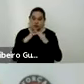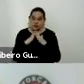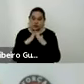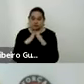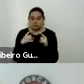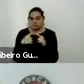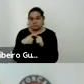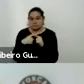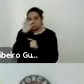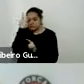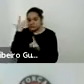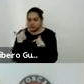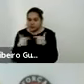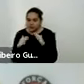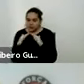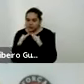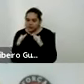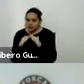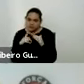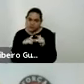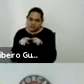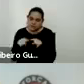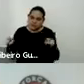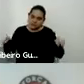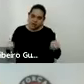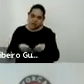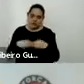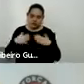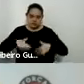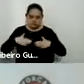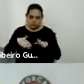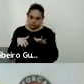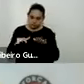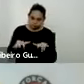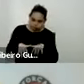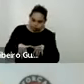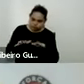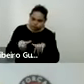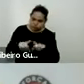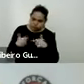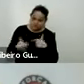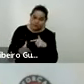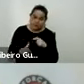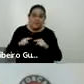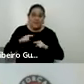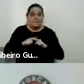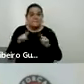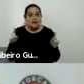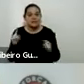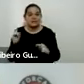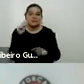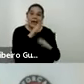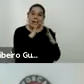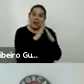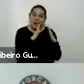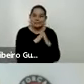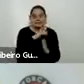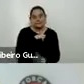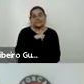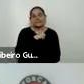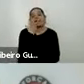e está lá na sala dela tranquila. E quando ela vem para casa, muitas vezes tem criança, tem